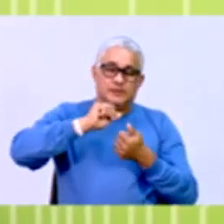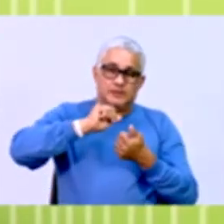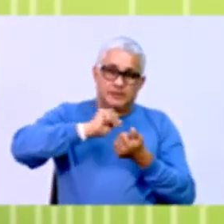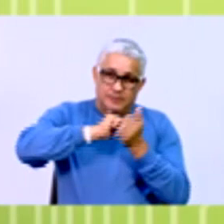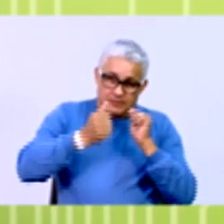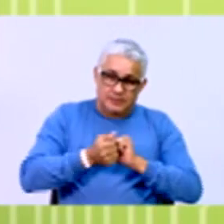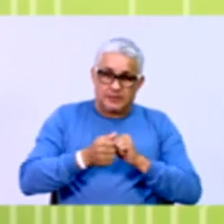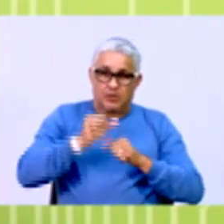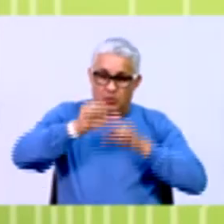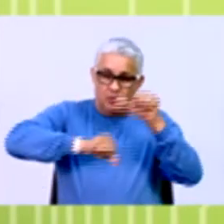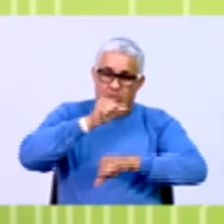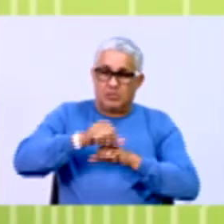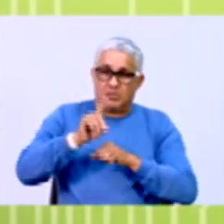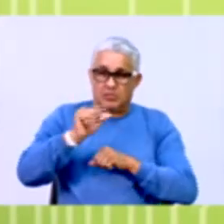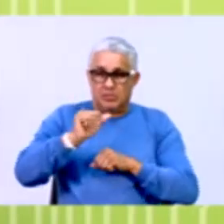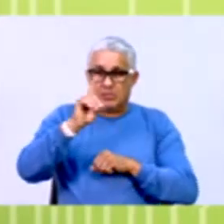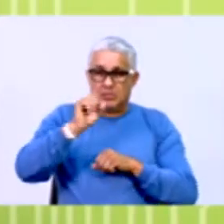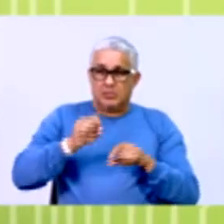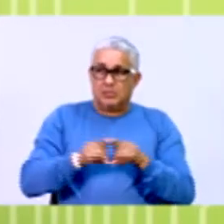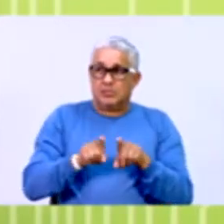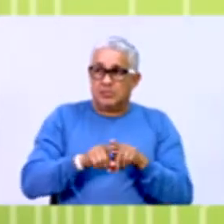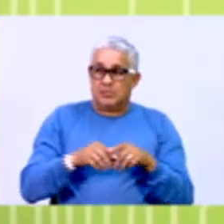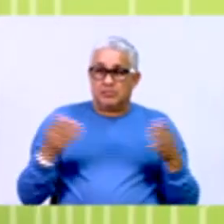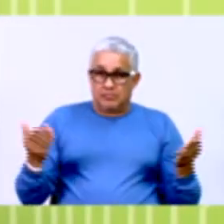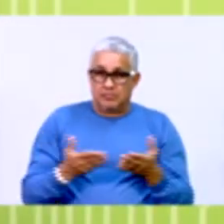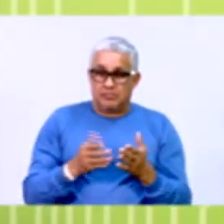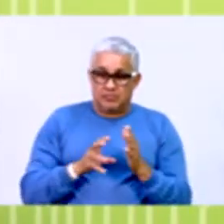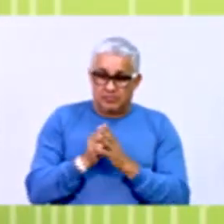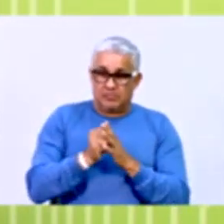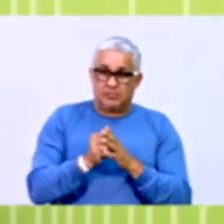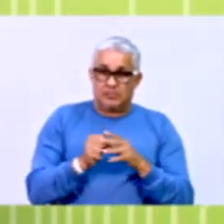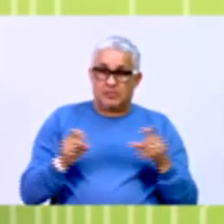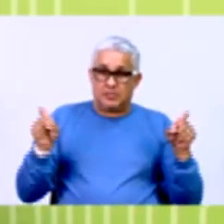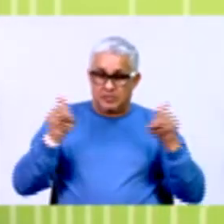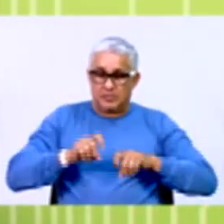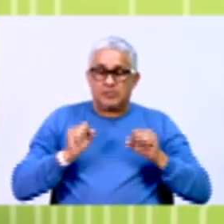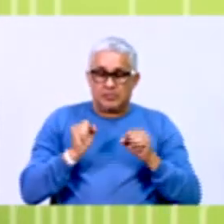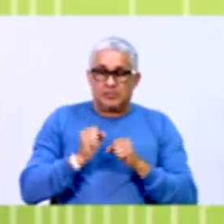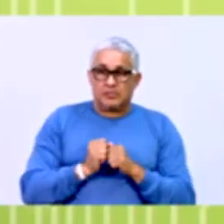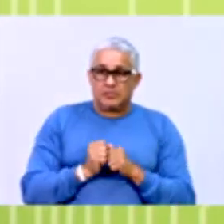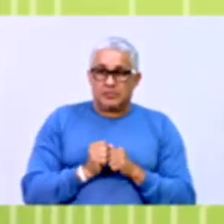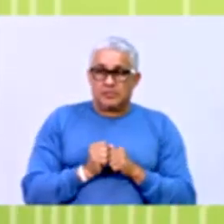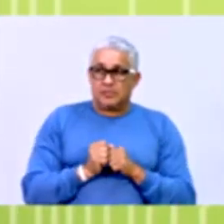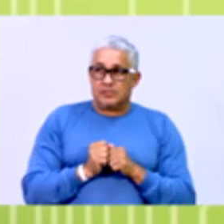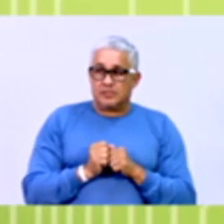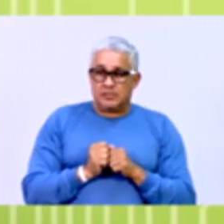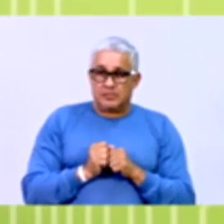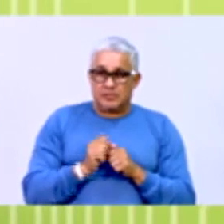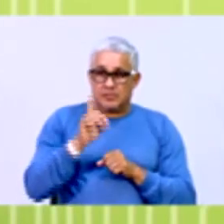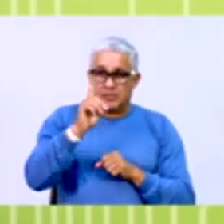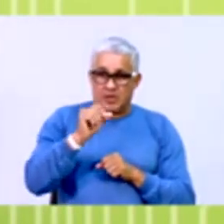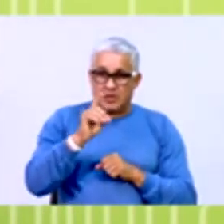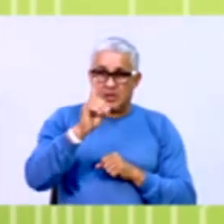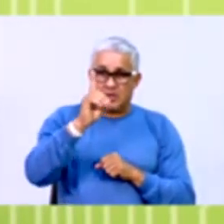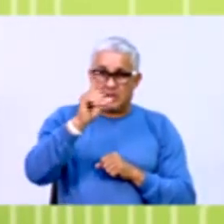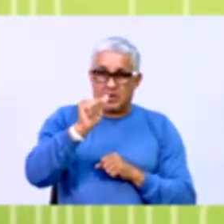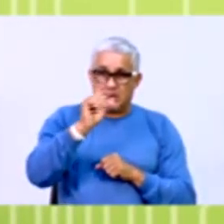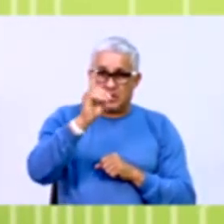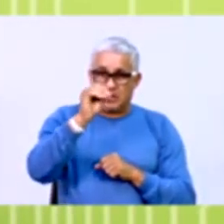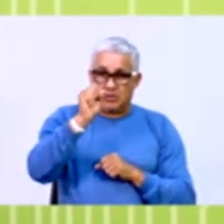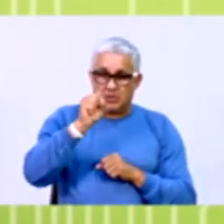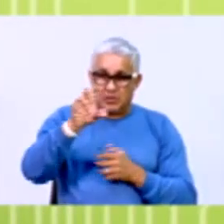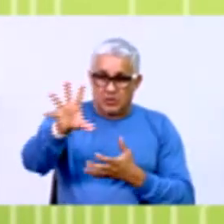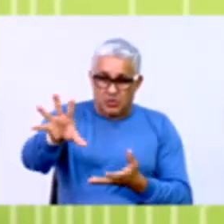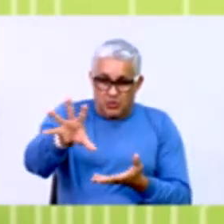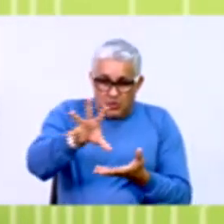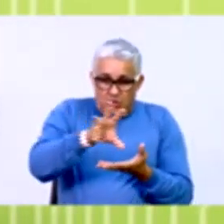até um dado real. Hoje, com a abordagem com o computador, nós podemos pegar uma massa de dados, fazer uma extração desses